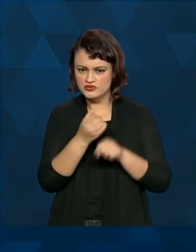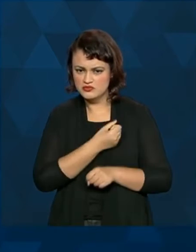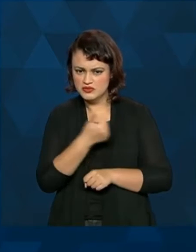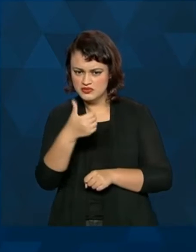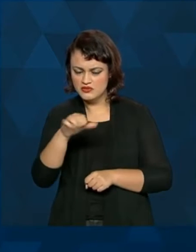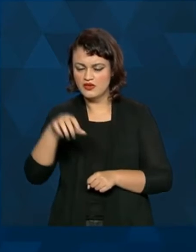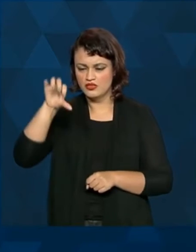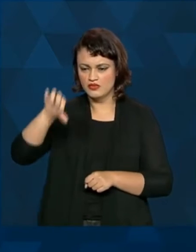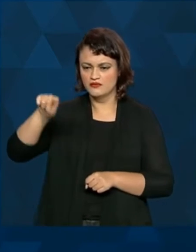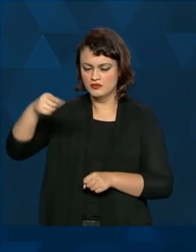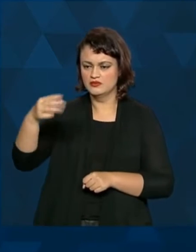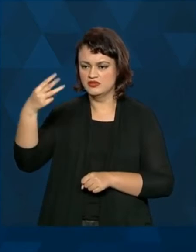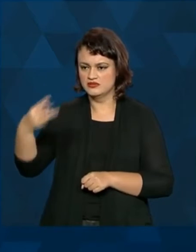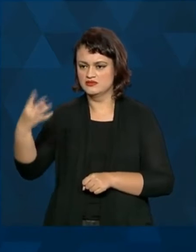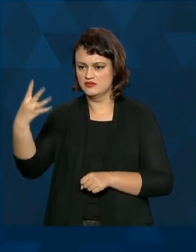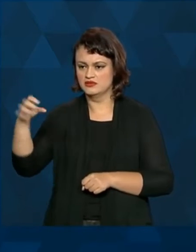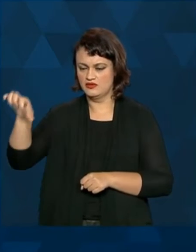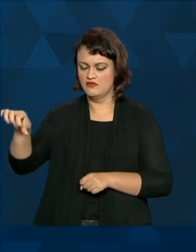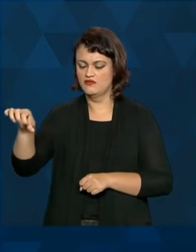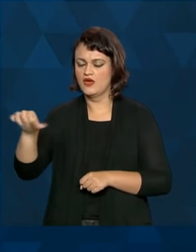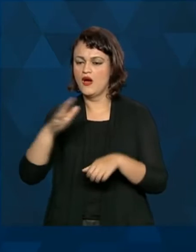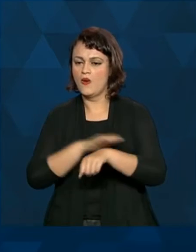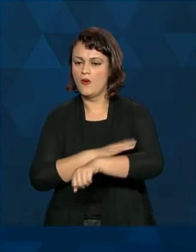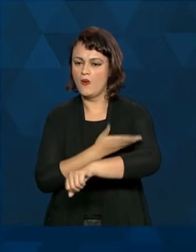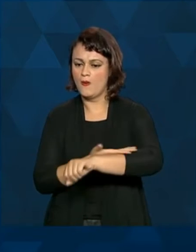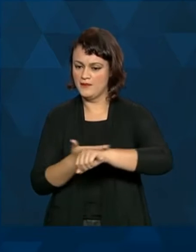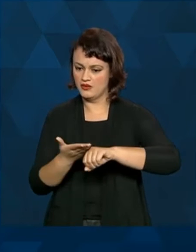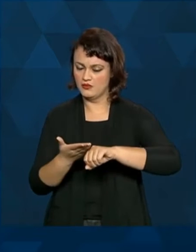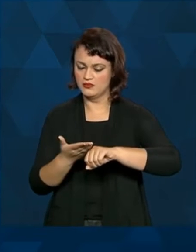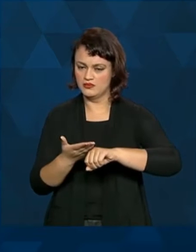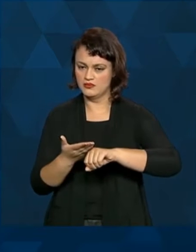temos 9.349 da raça da cor branca,